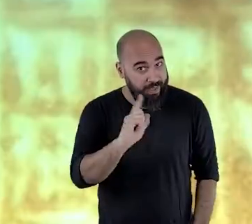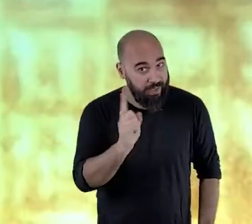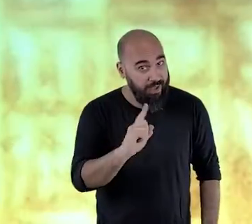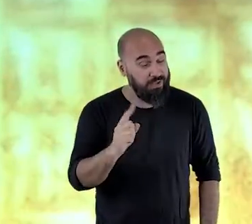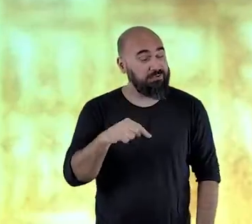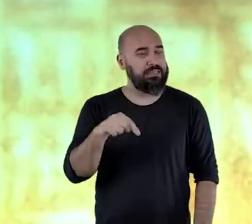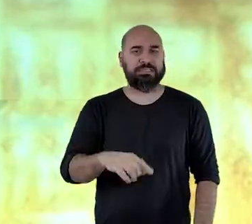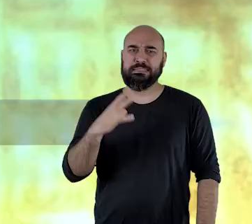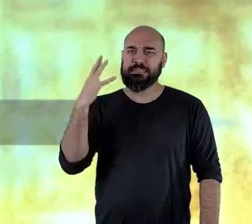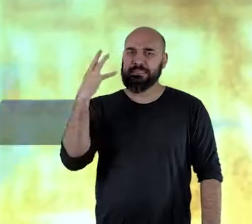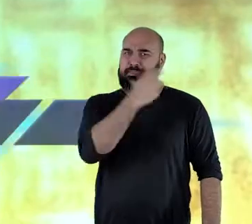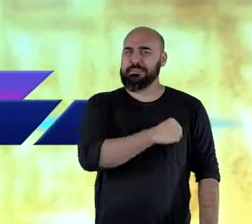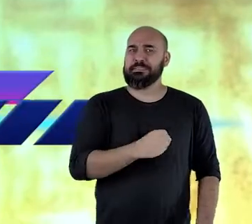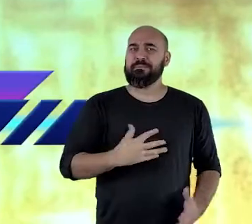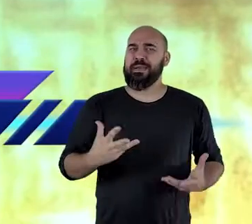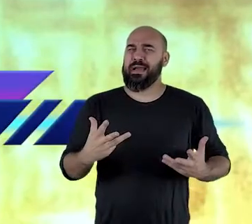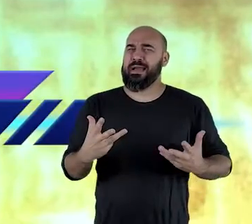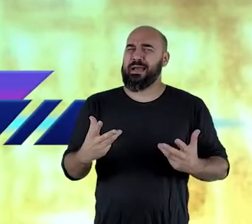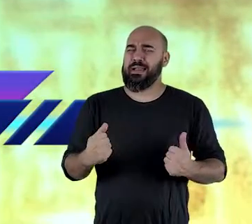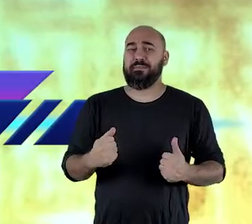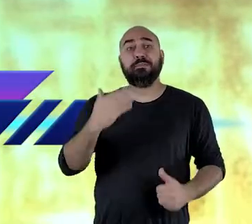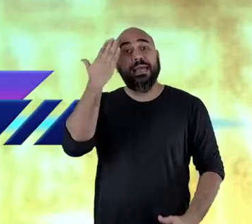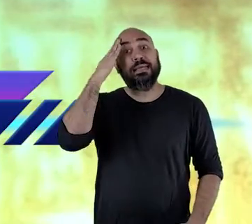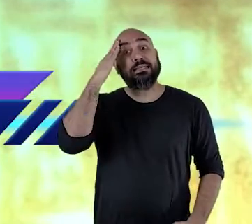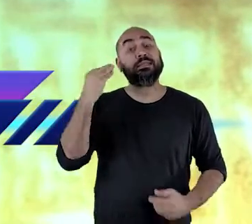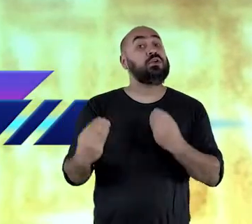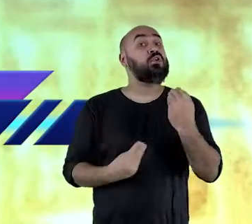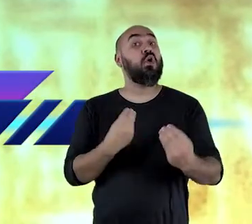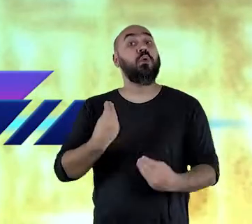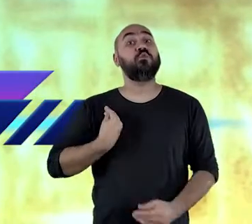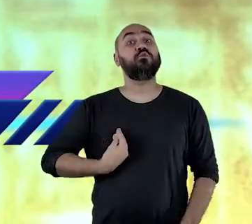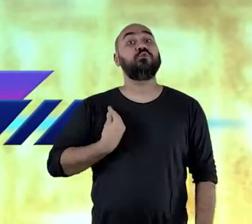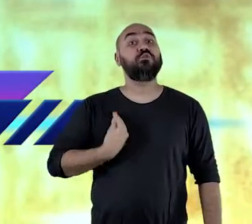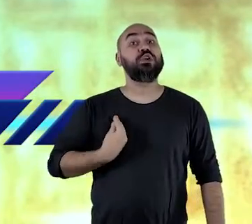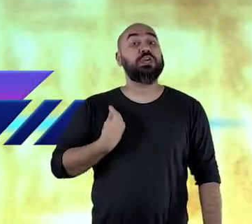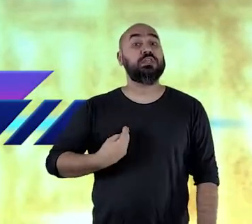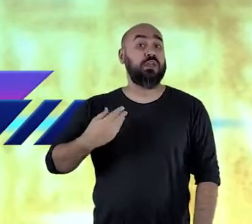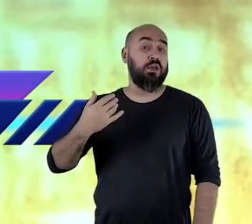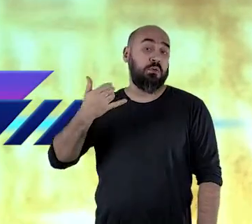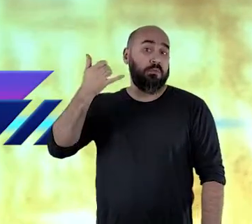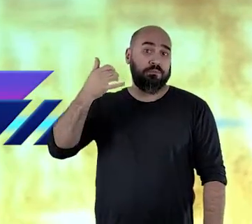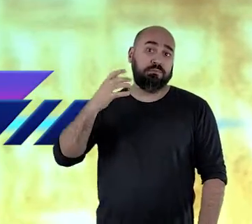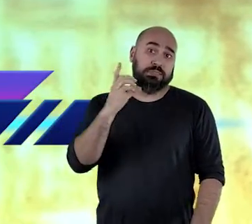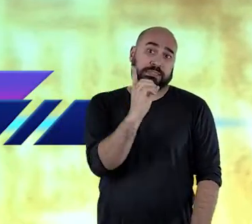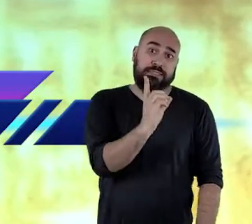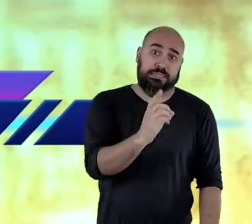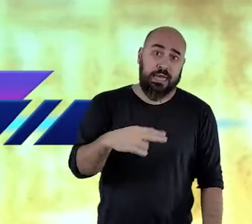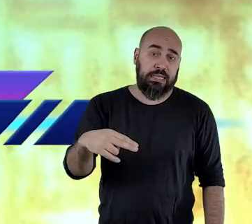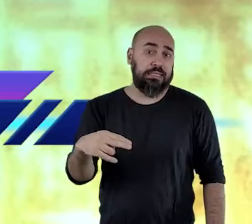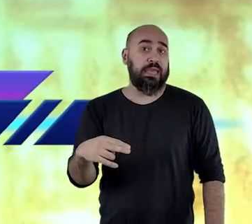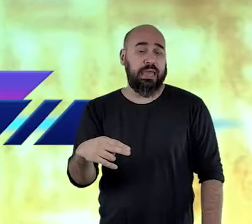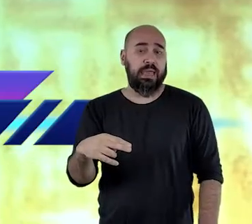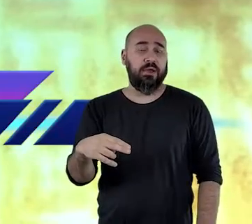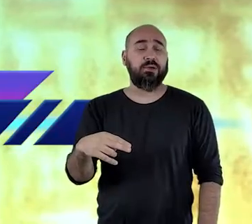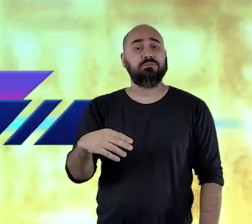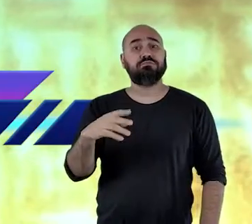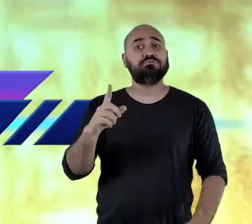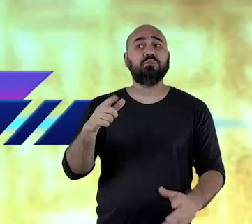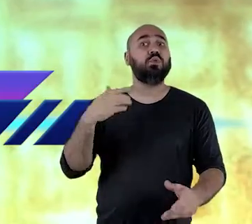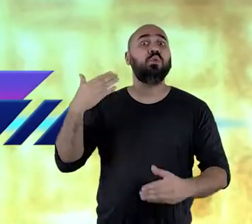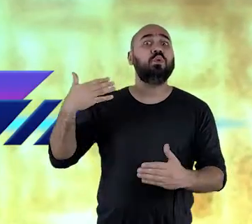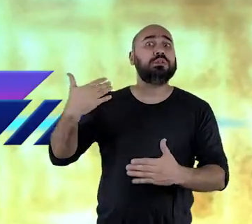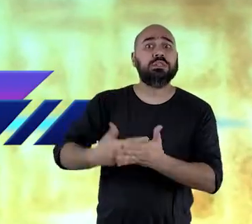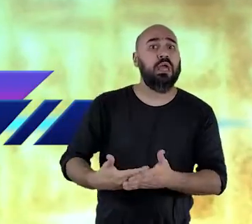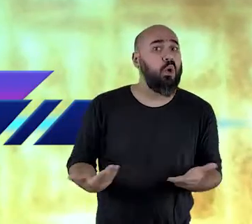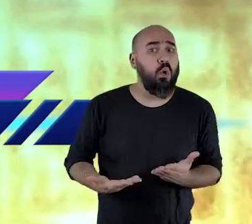está espetacular. Você vai entender um pouco mais da vida deste profeta do Senhor que tem mensagens que chegam até os